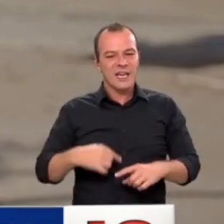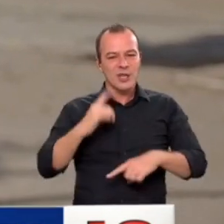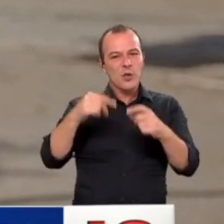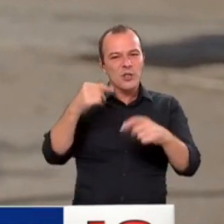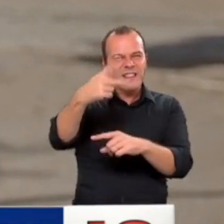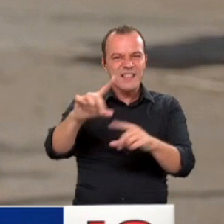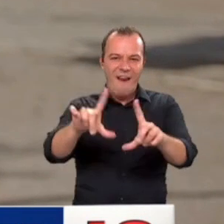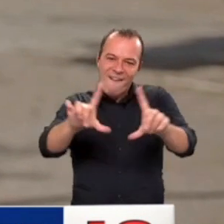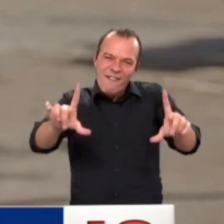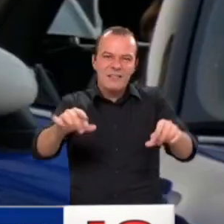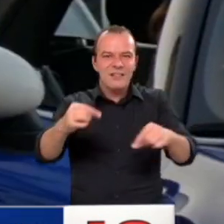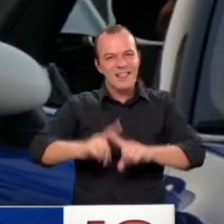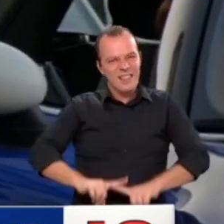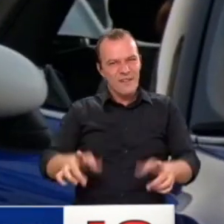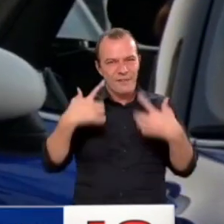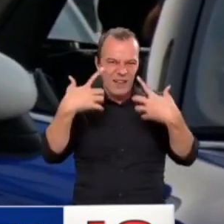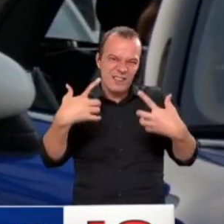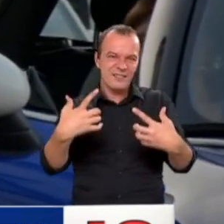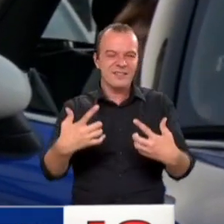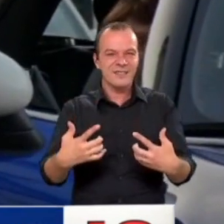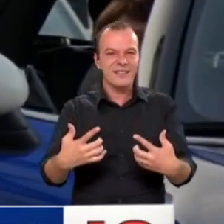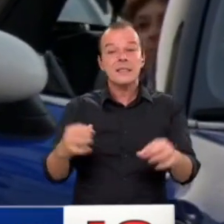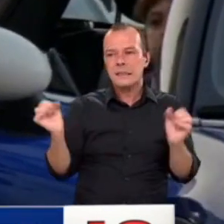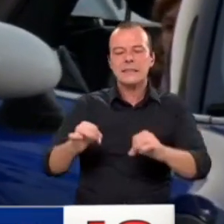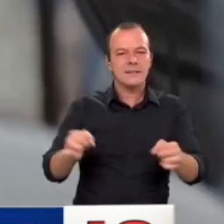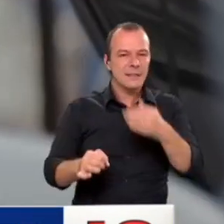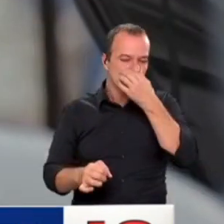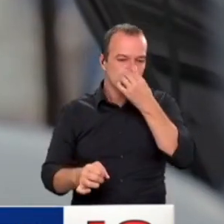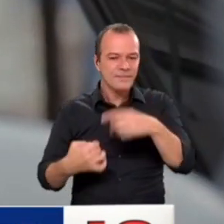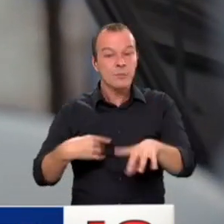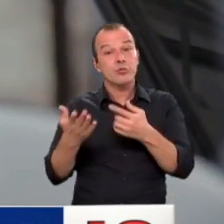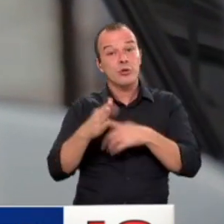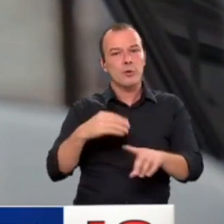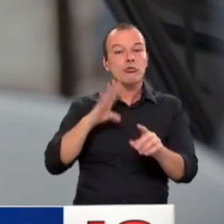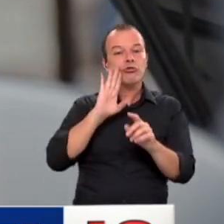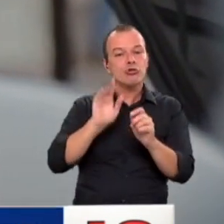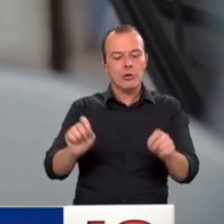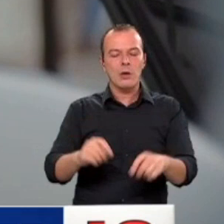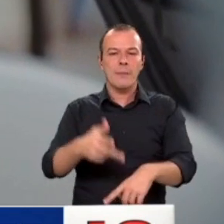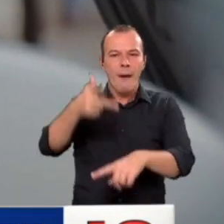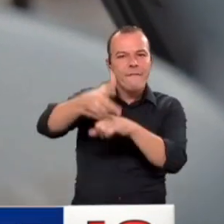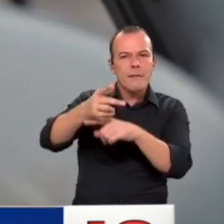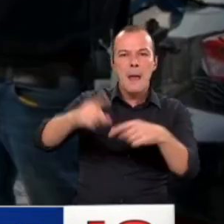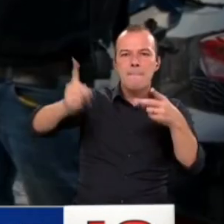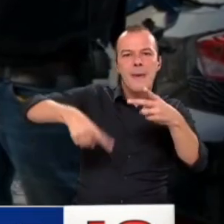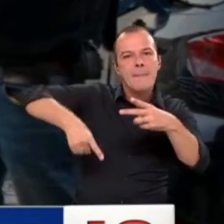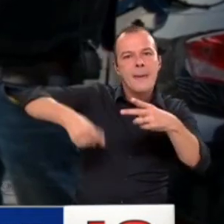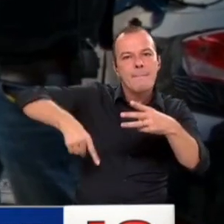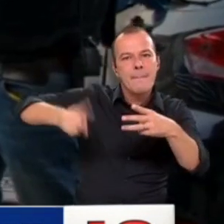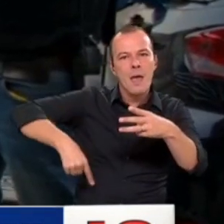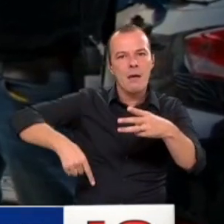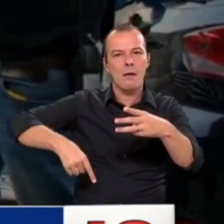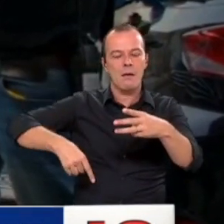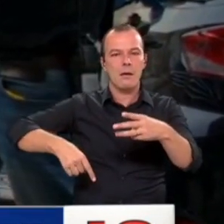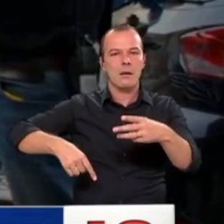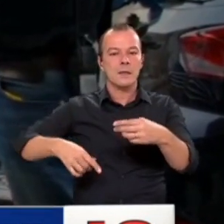não é? É. E, por exemplo, agora, por acaso, estava a assistir que tiveram que fazer mais que uma vez a filmagem e a gente, quando está a